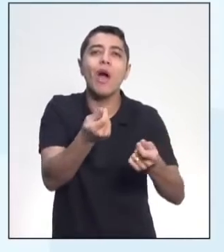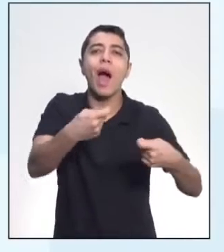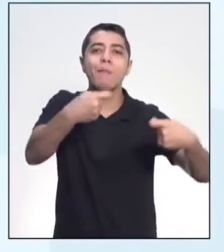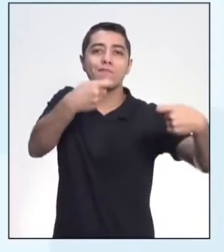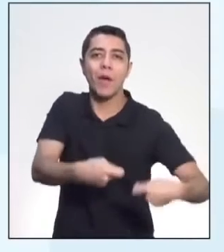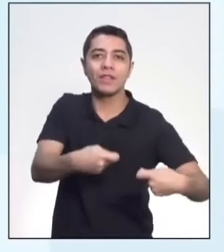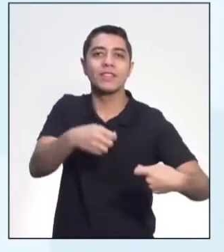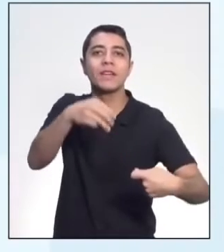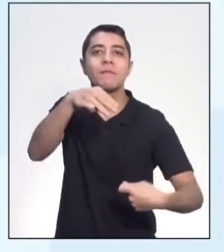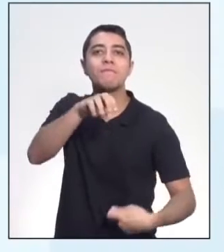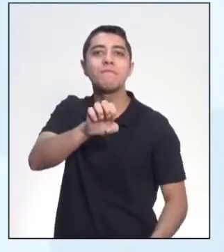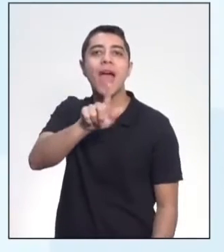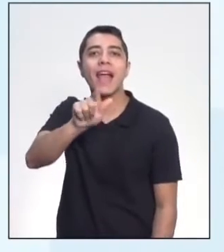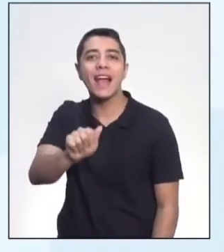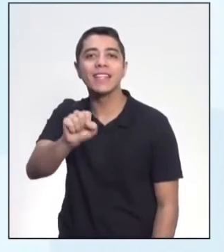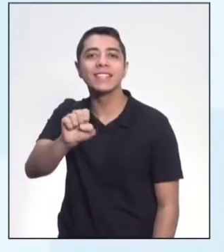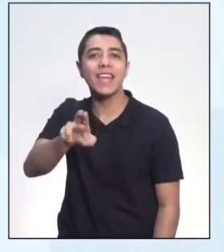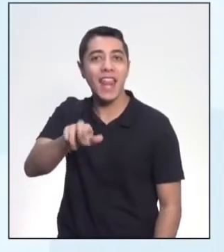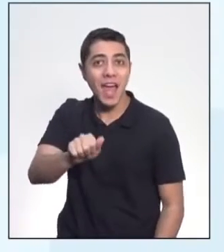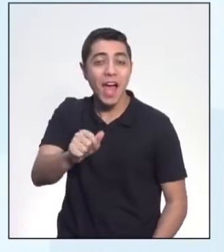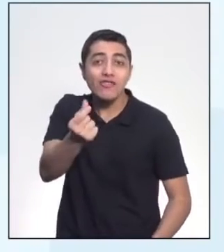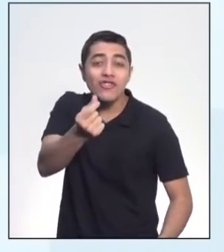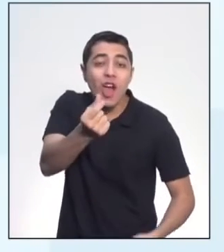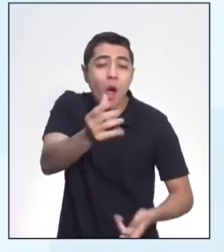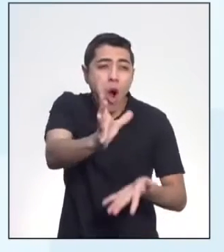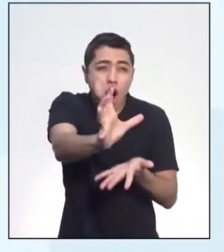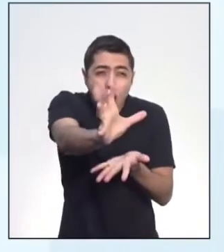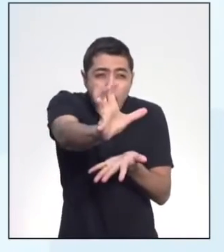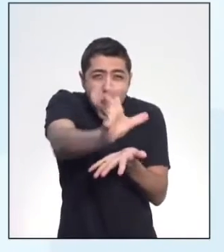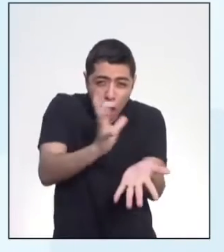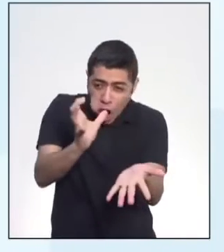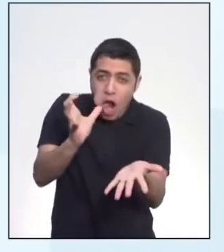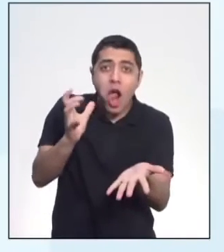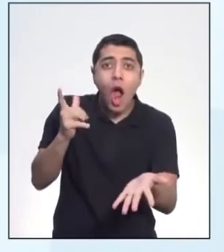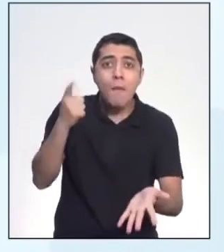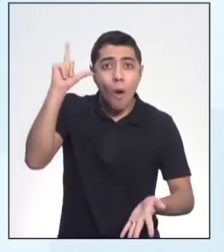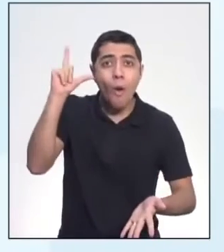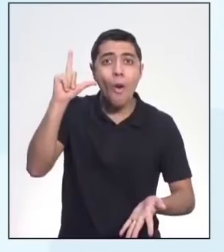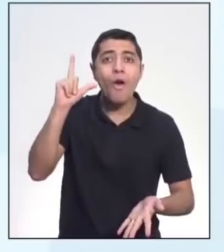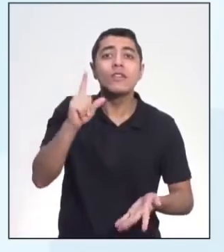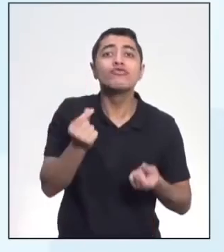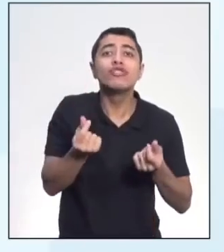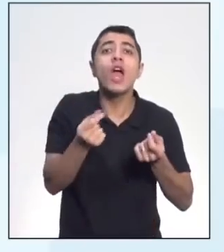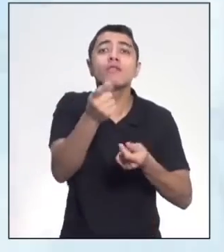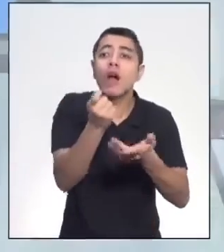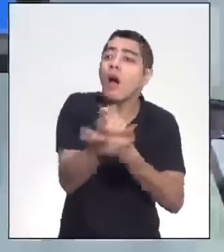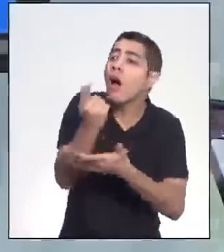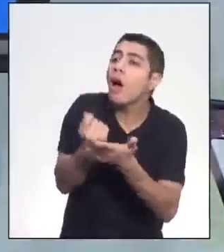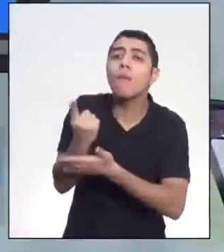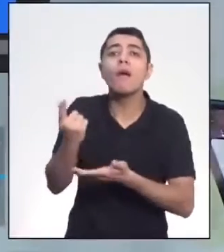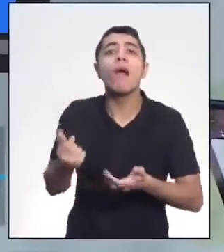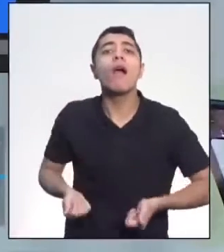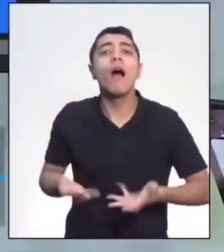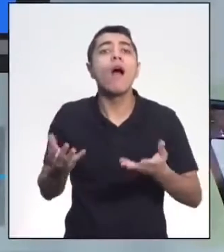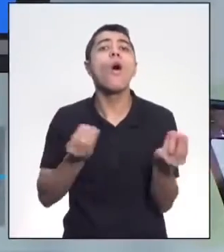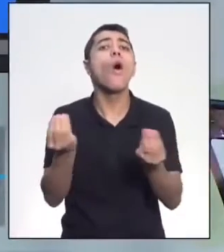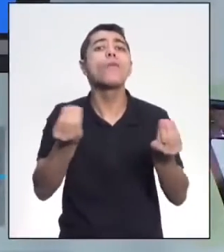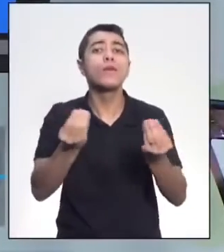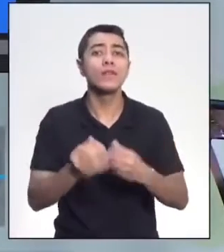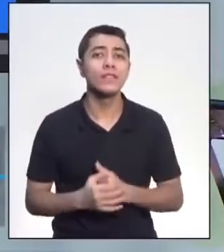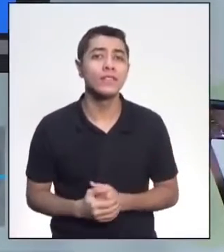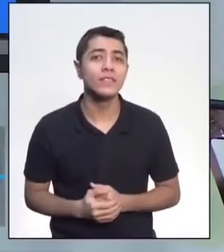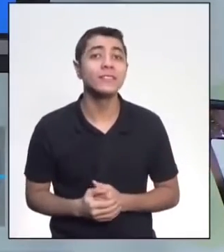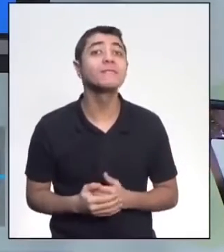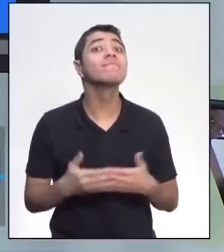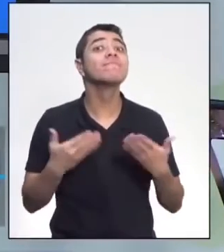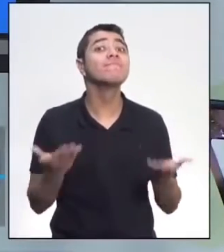como gastaria o seu dinheiro? Acho que vai ser muito rápida essa resposta. Excelente forma de começar uma aula de gramática. Se você